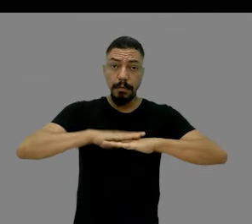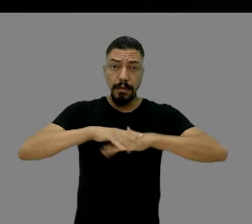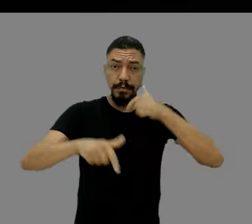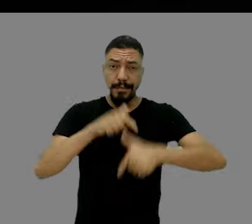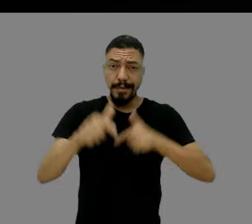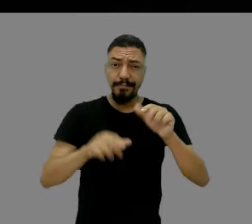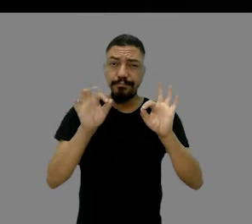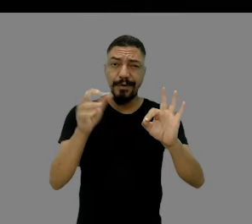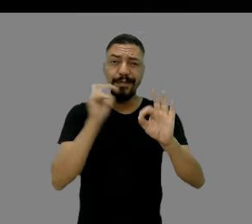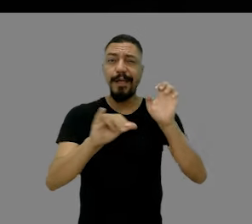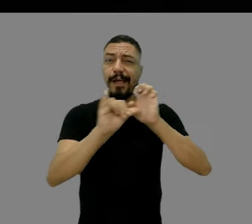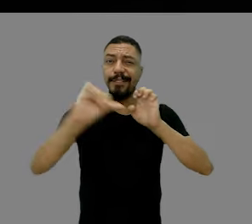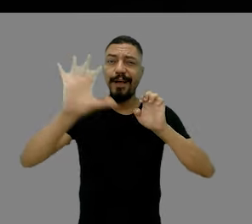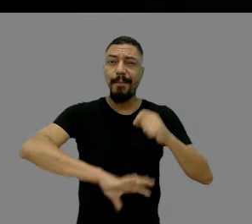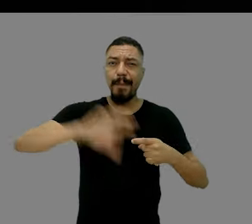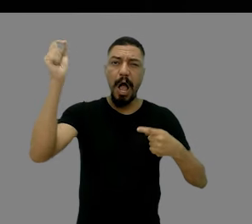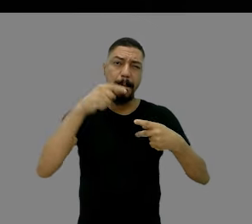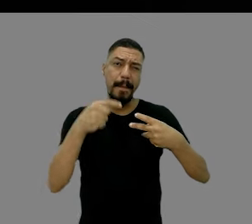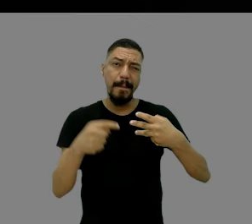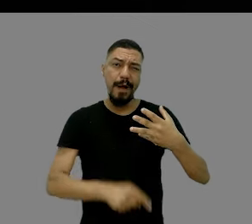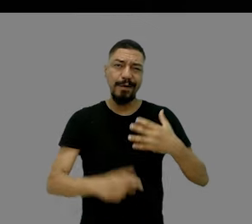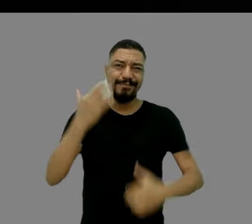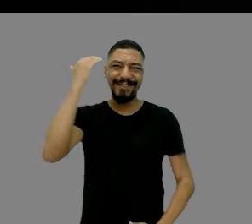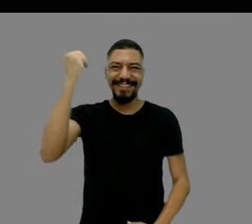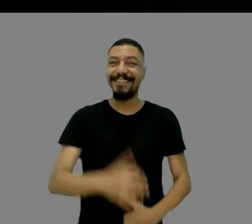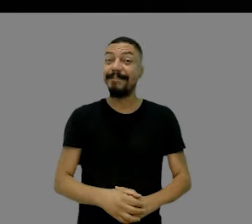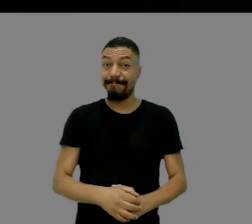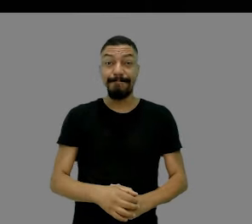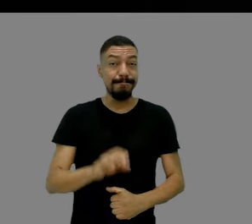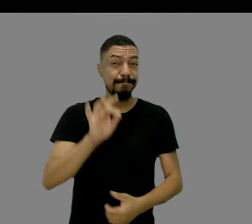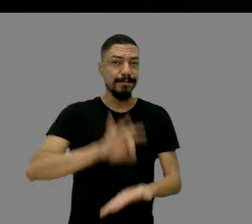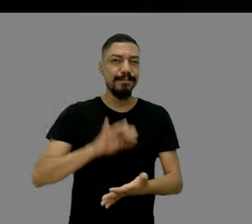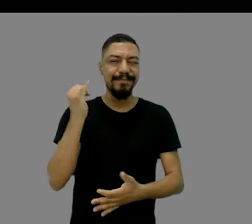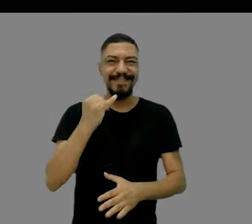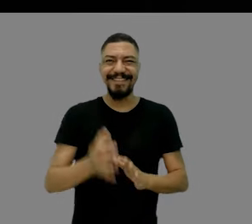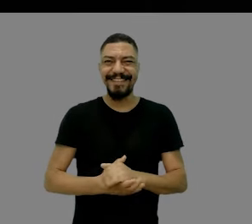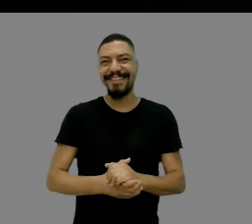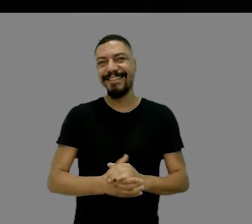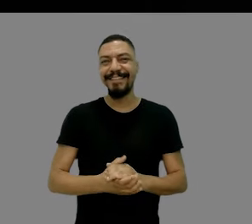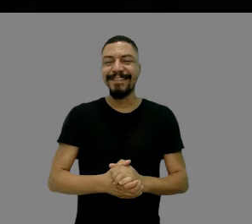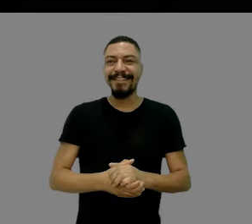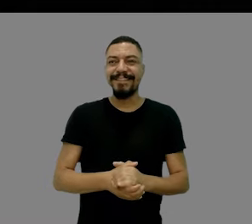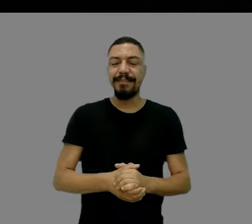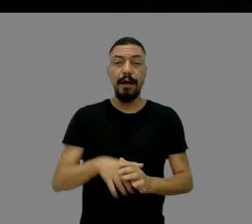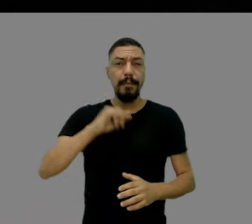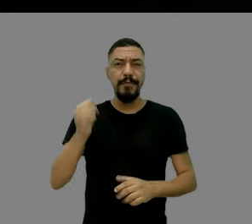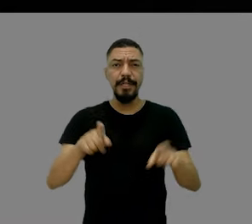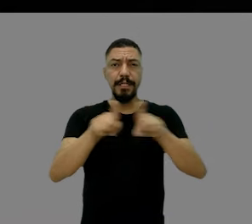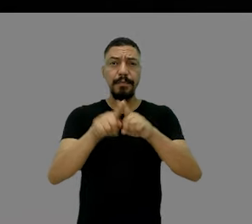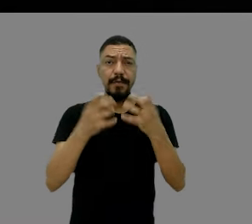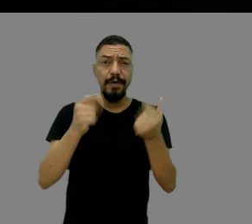uma... Daí, gente, vamos aproveitar também, já vamos nos inscrever no curso da Denise, né? Aproveitar.